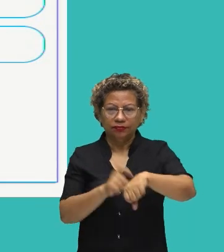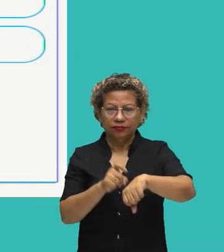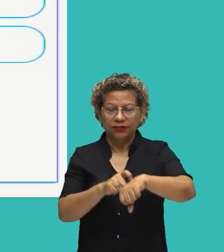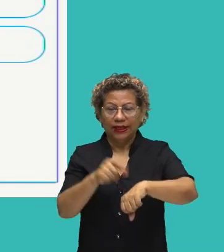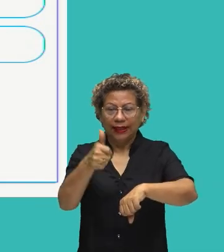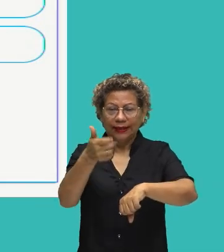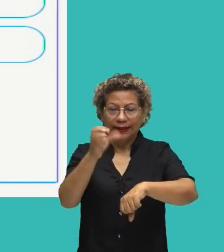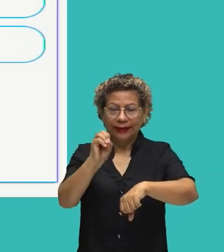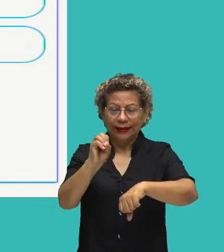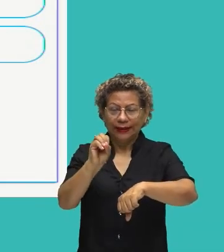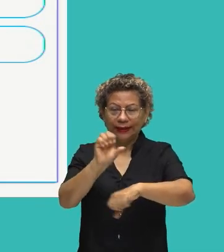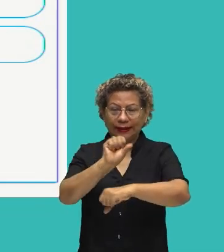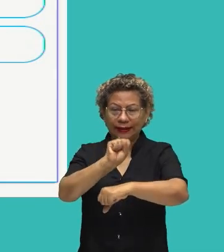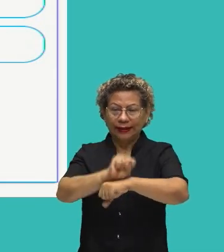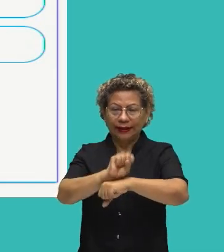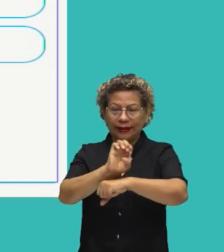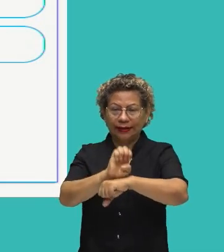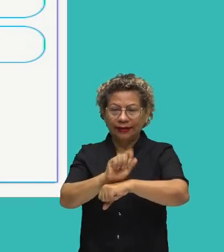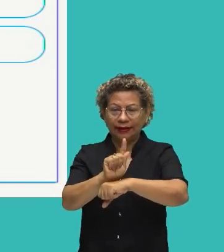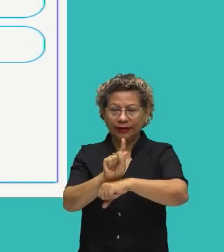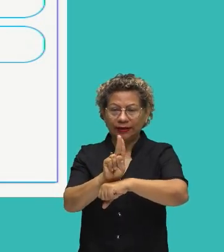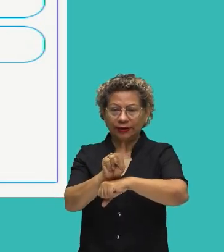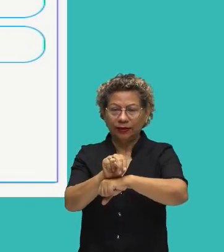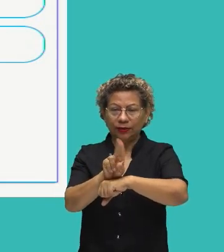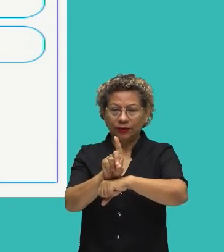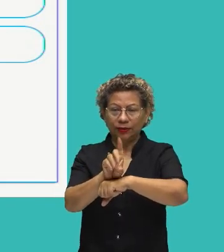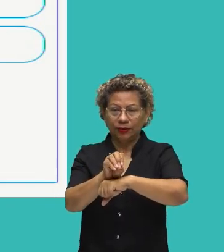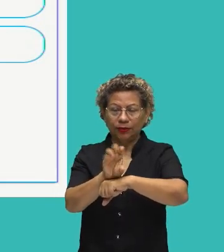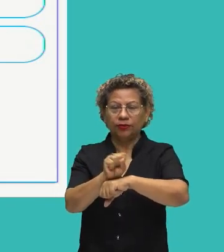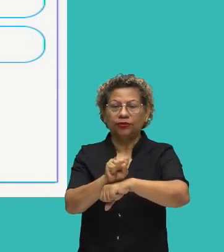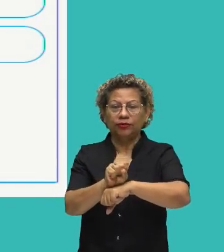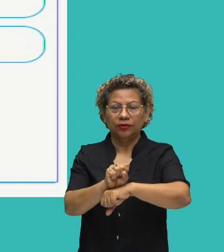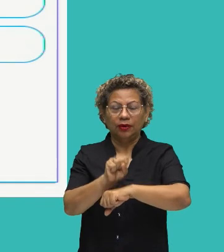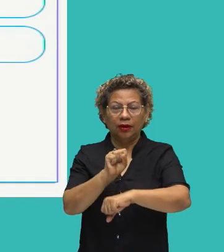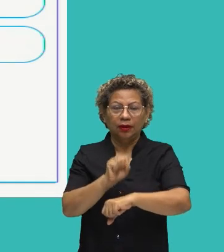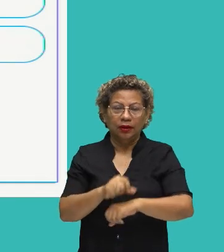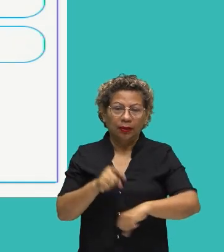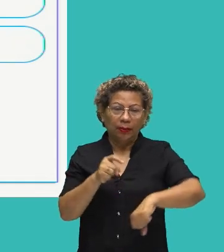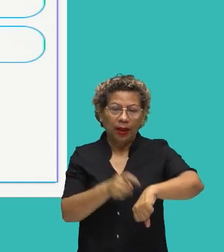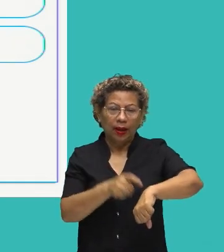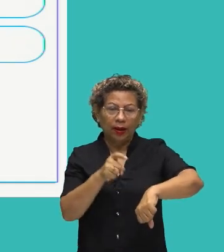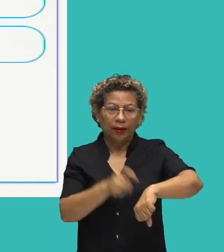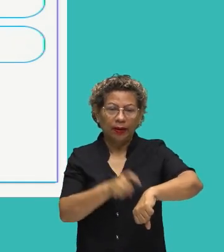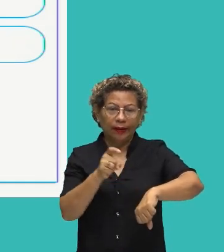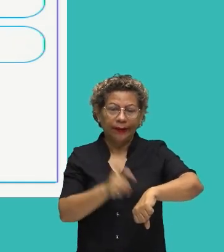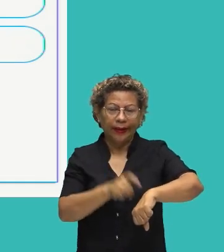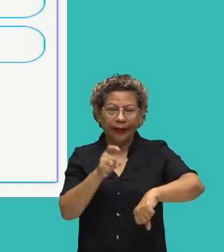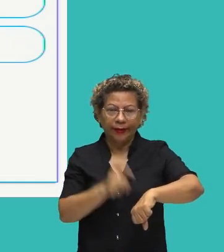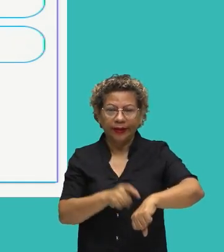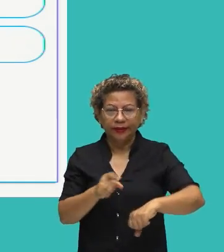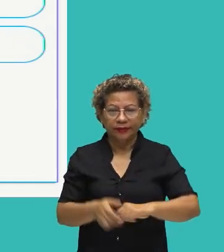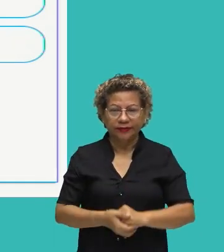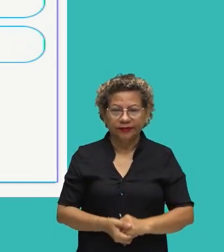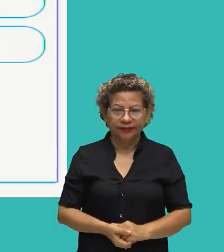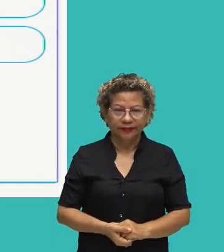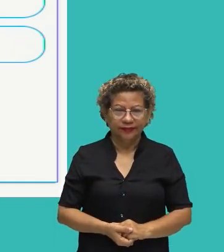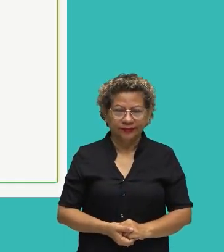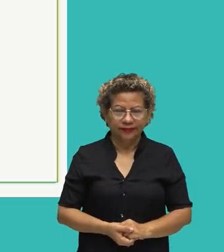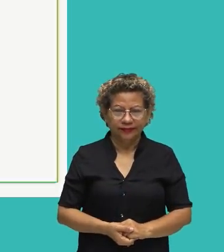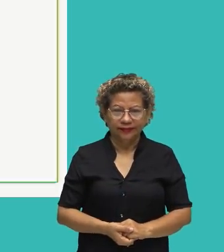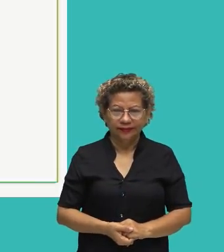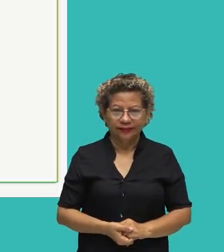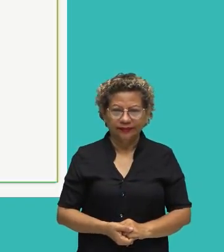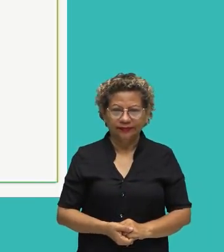vocês, 10 segundos. Quem está acompanhando pelo chat, não é? Olha lá no chat, olha,